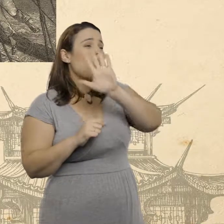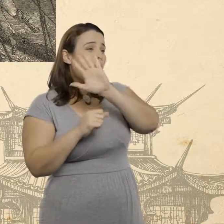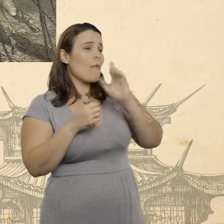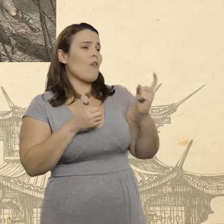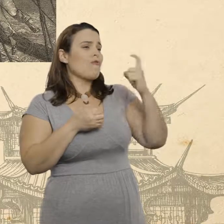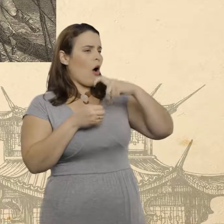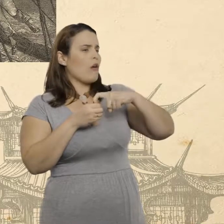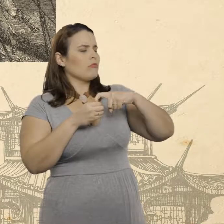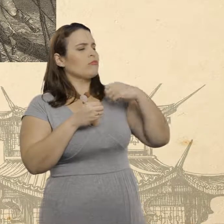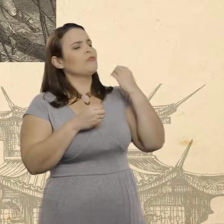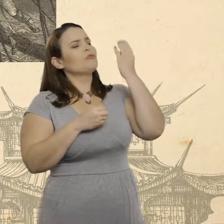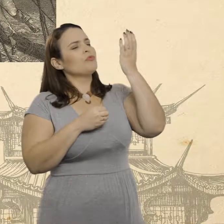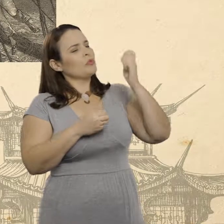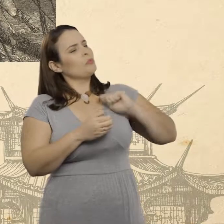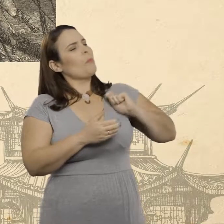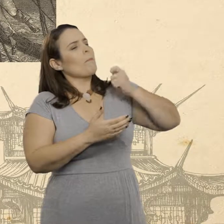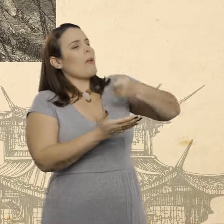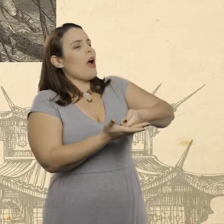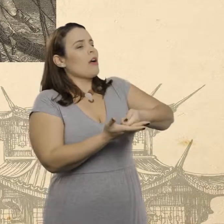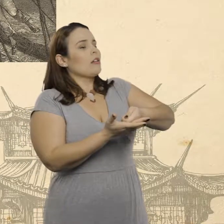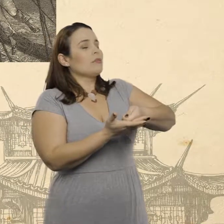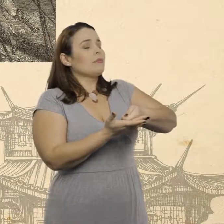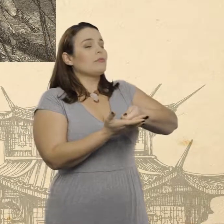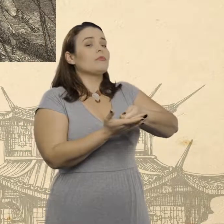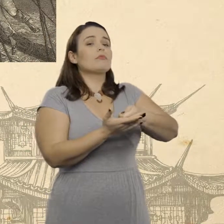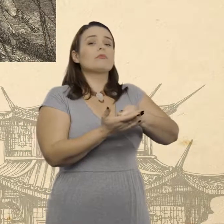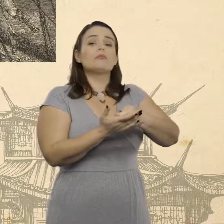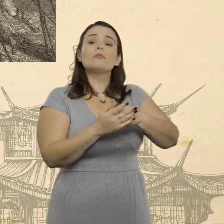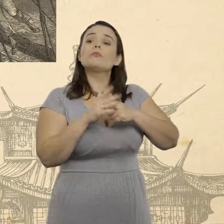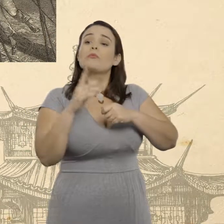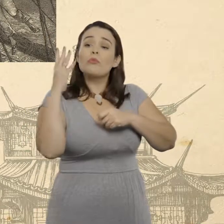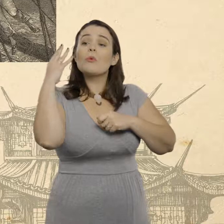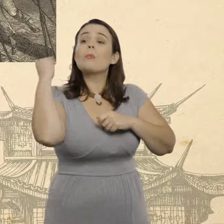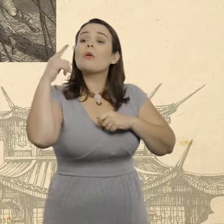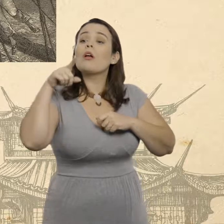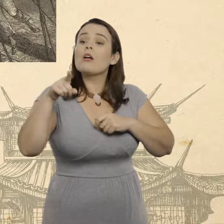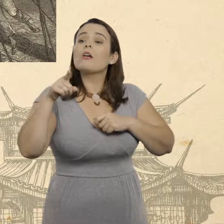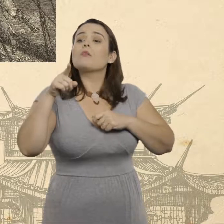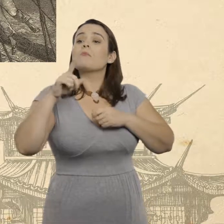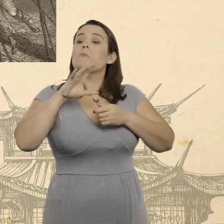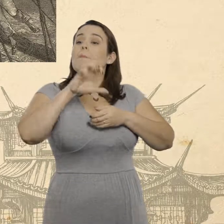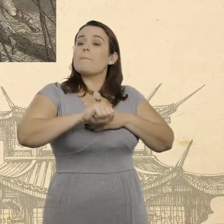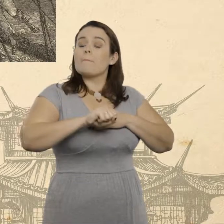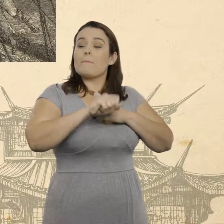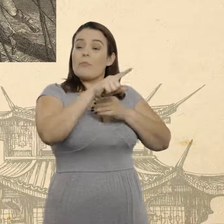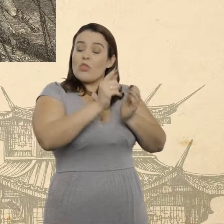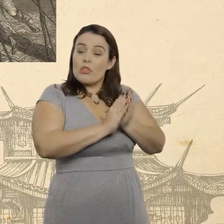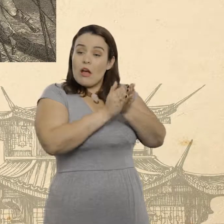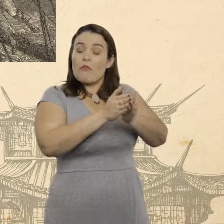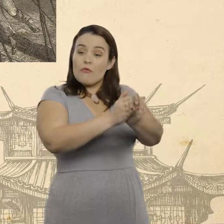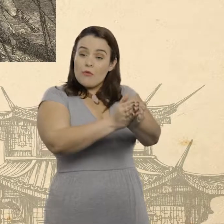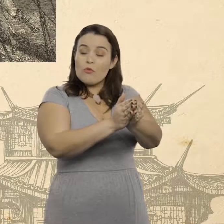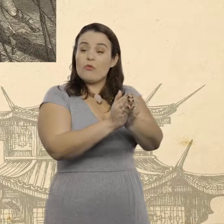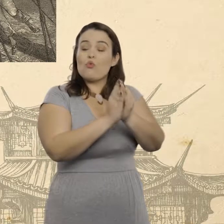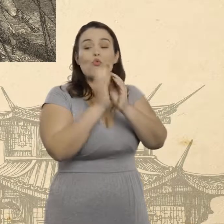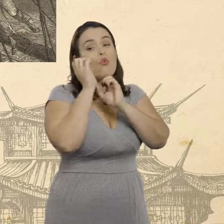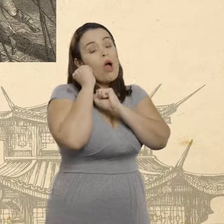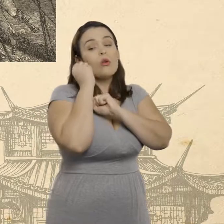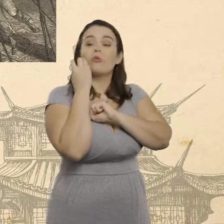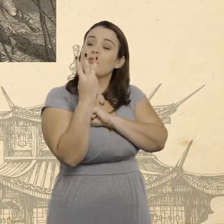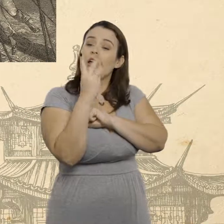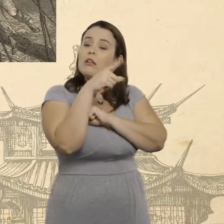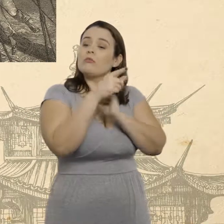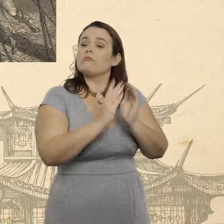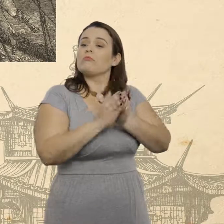à Europa com eles. Ele pagaria toda a viagem da moça. O Sr. Fogg pediu para Passepartout reservar 3 cabines